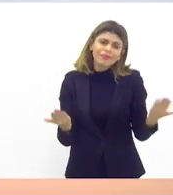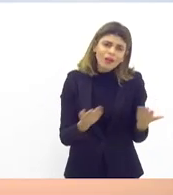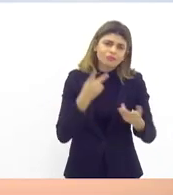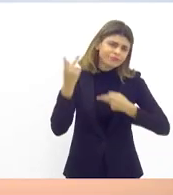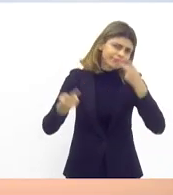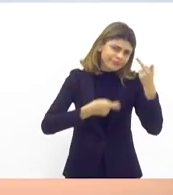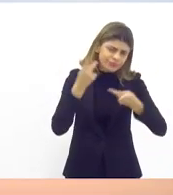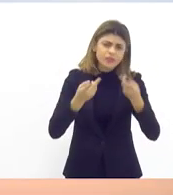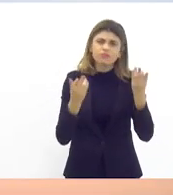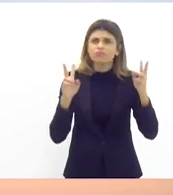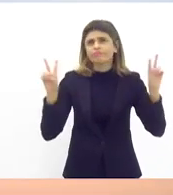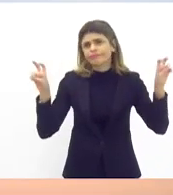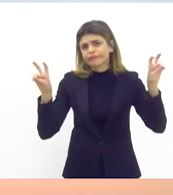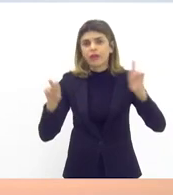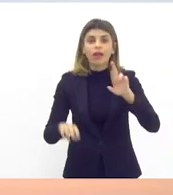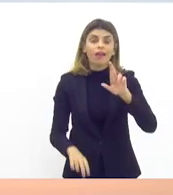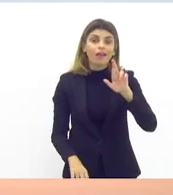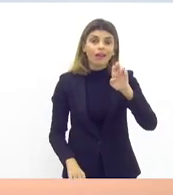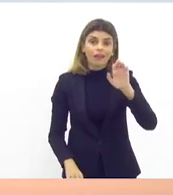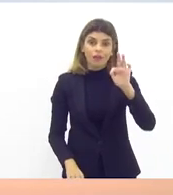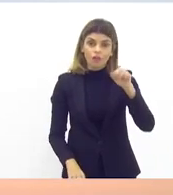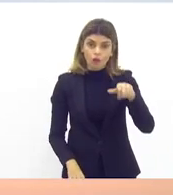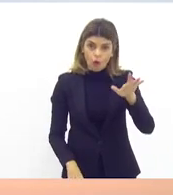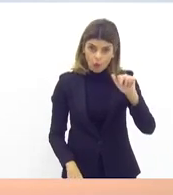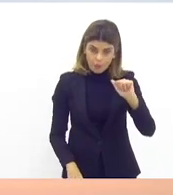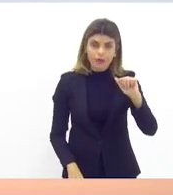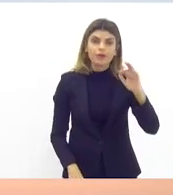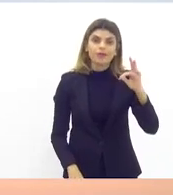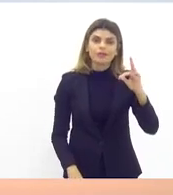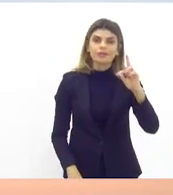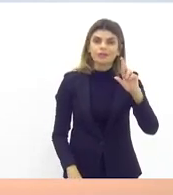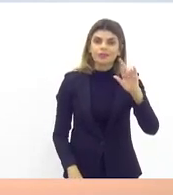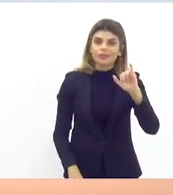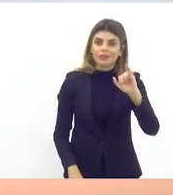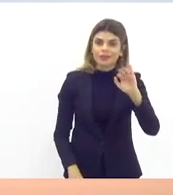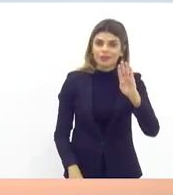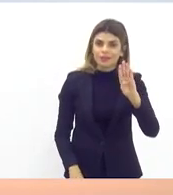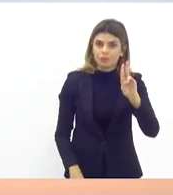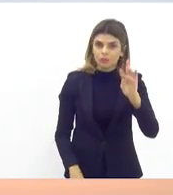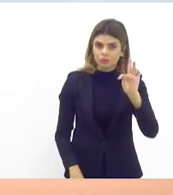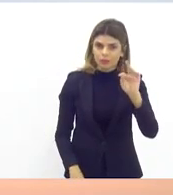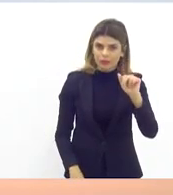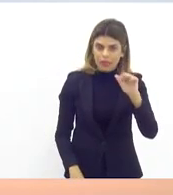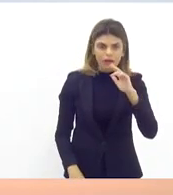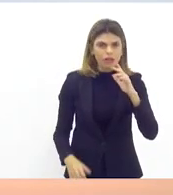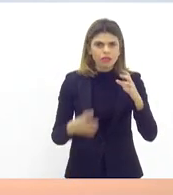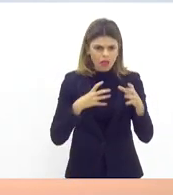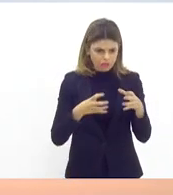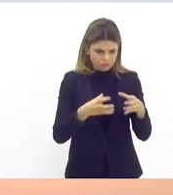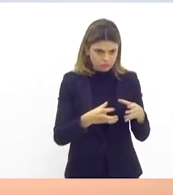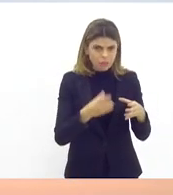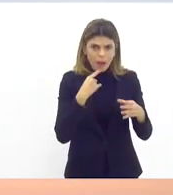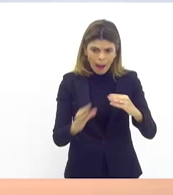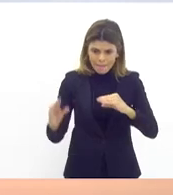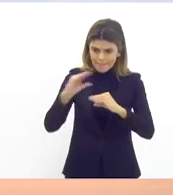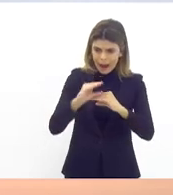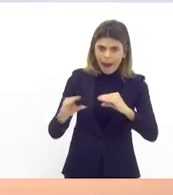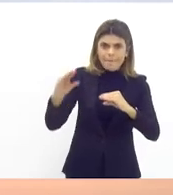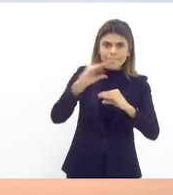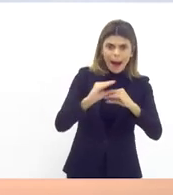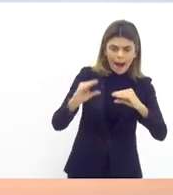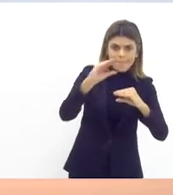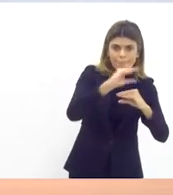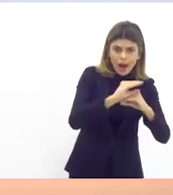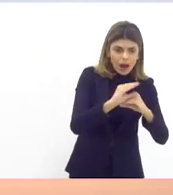sobre o crescimento, na hora que a gente incorpora, fala, ok, tem perda de participação no total do bolo, mas o bolo está crescendo mais, o